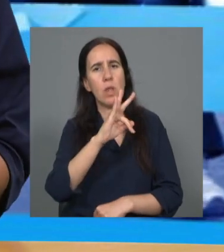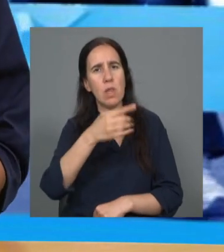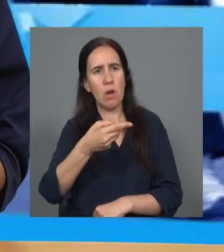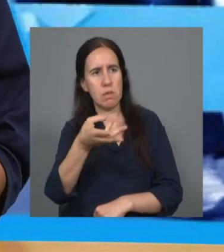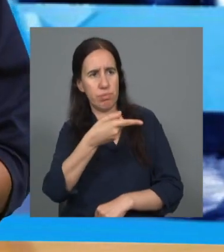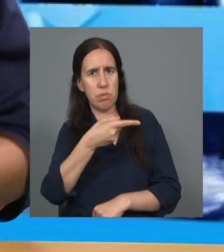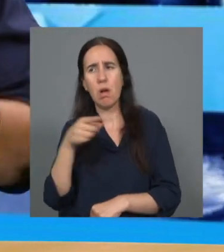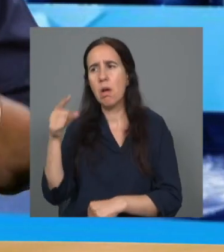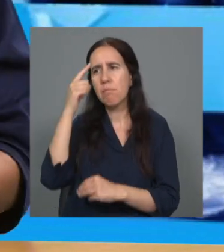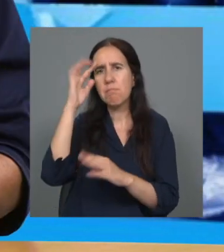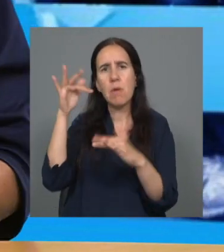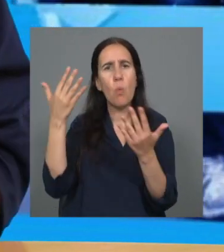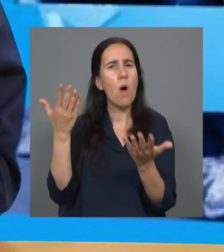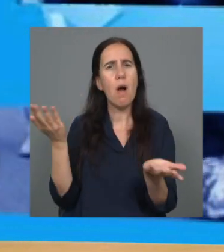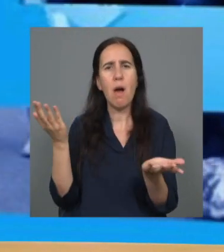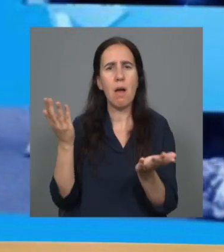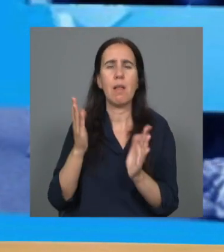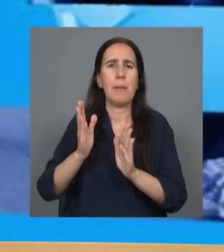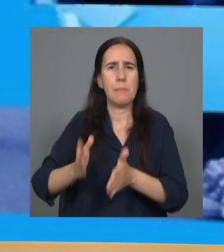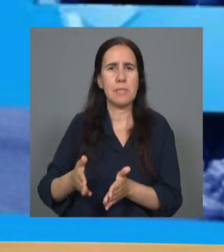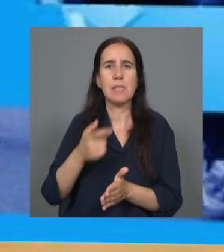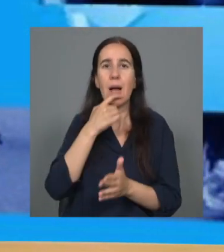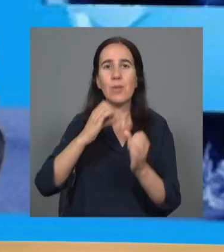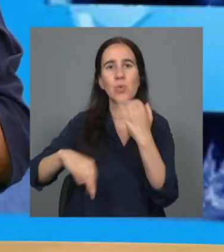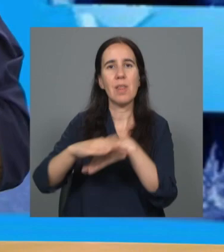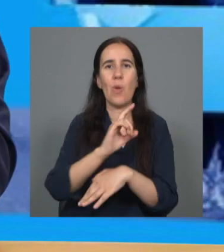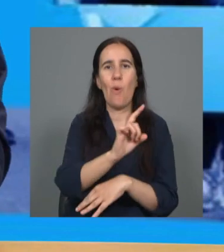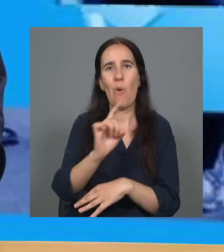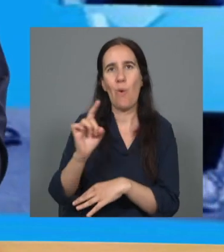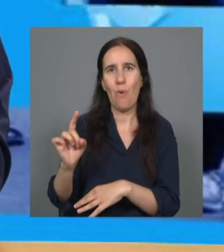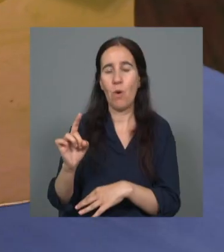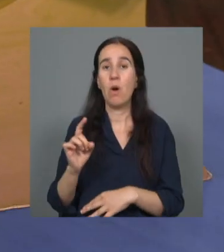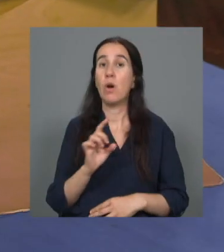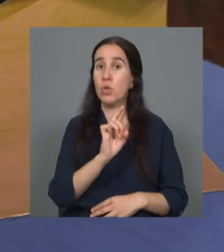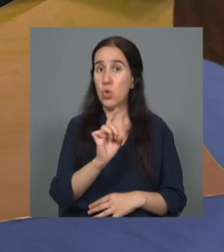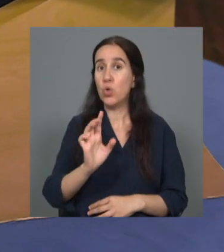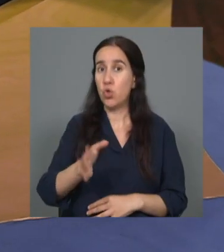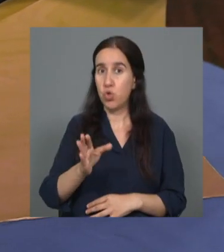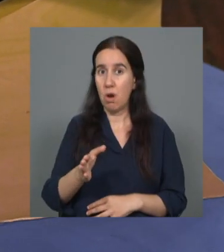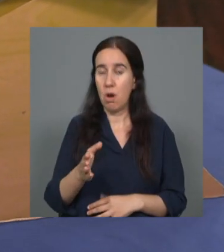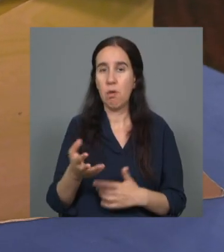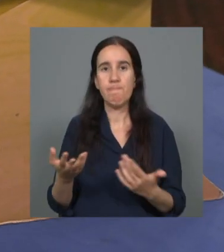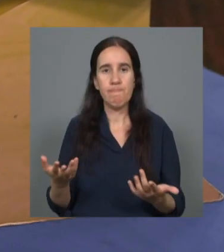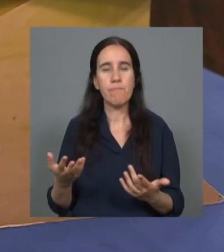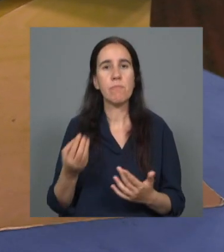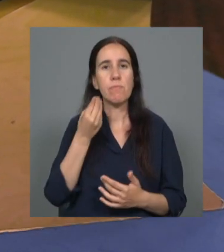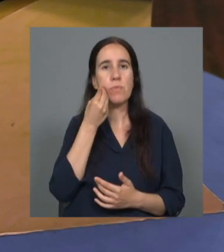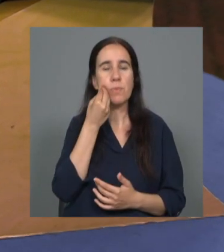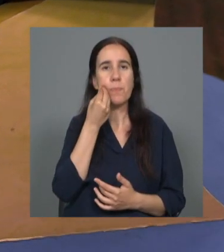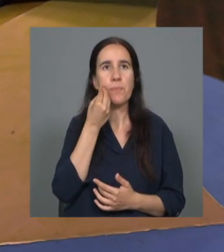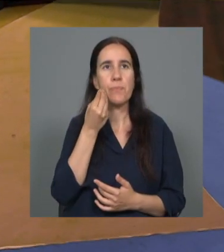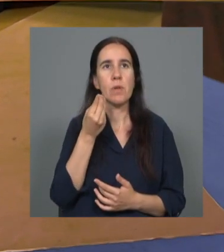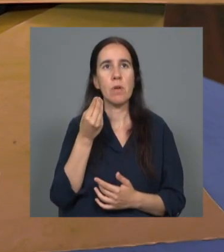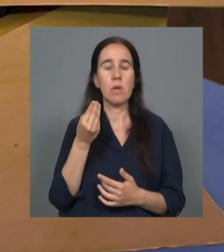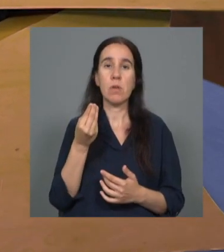suficiente para isso, é preciso recorrer à sociedade. E já recorremos através de mecanismos que a